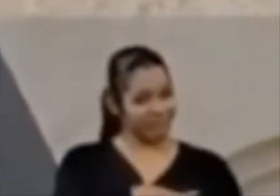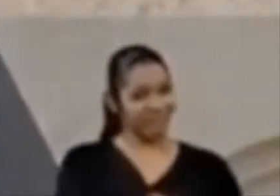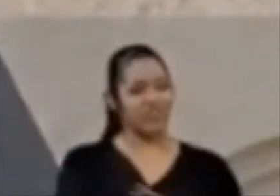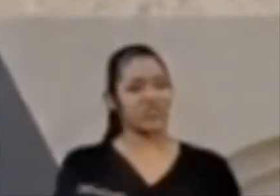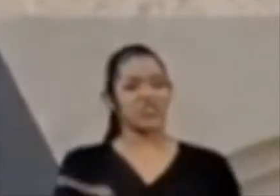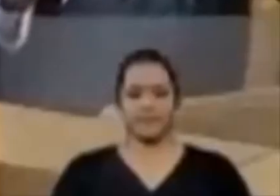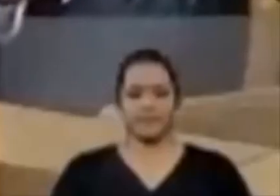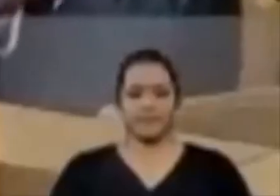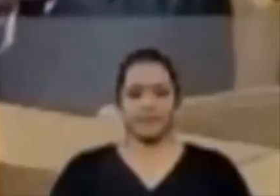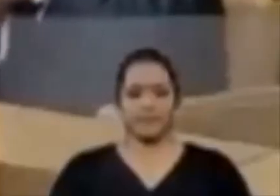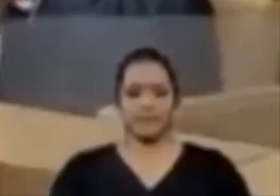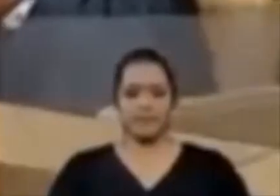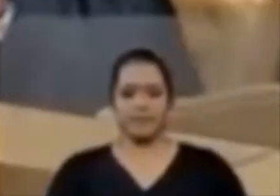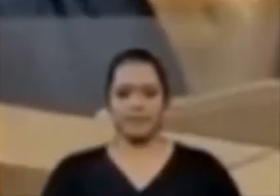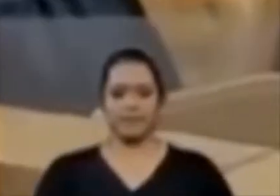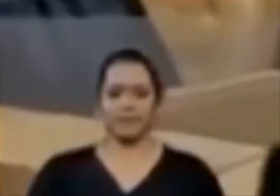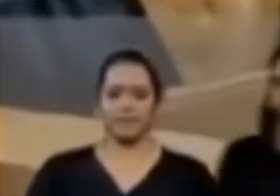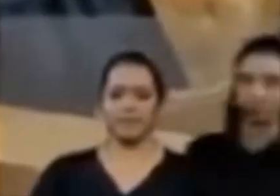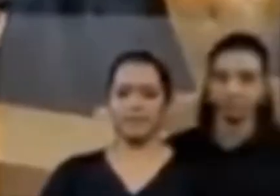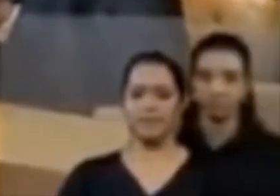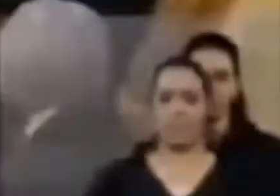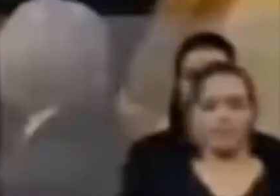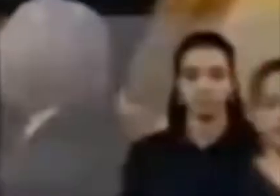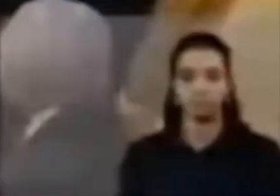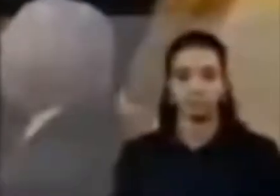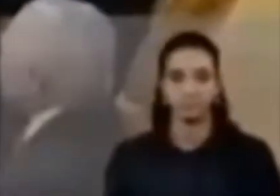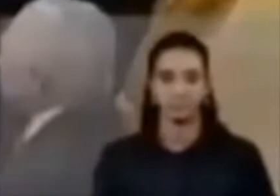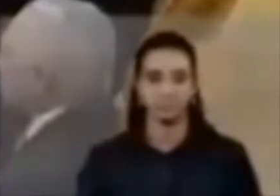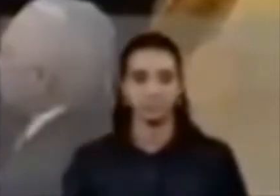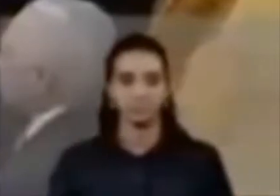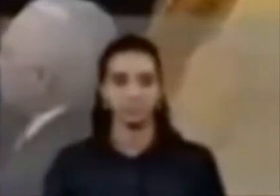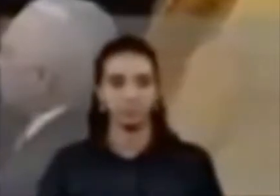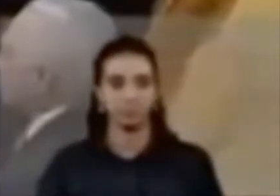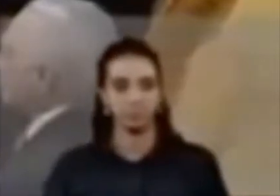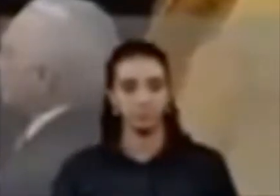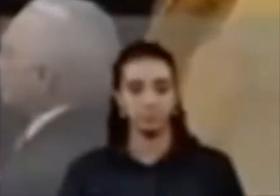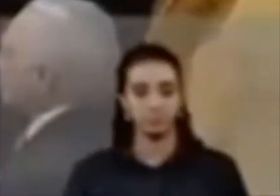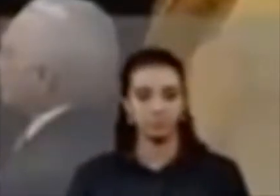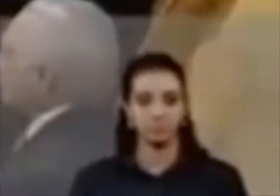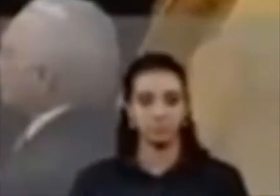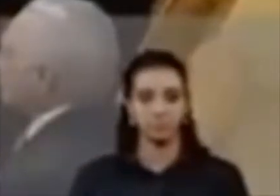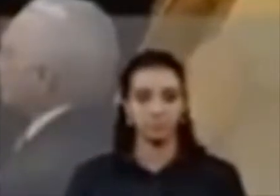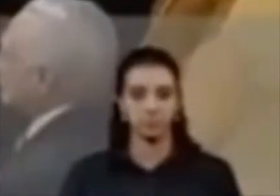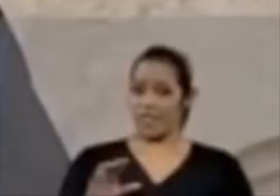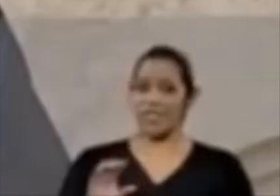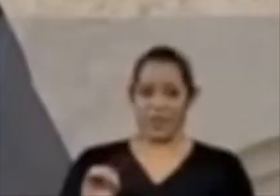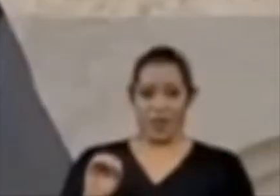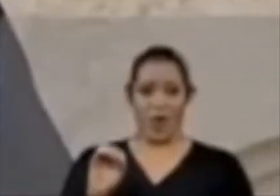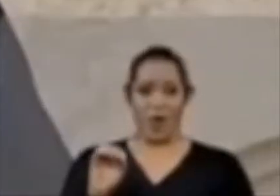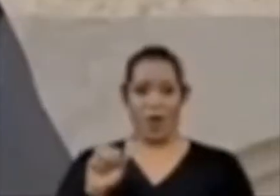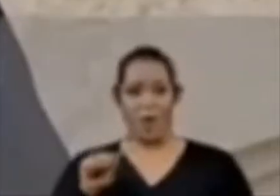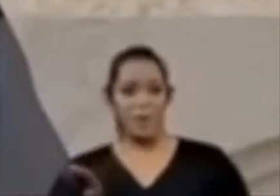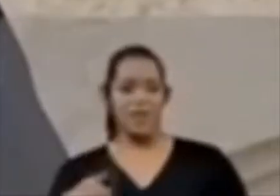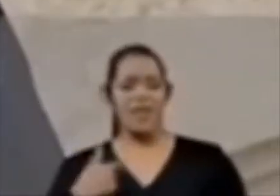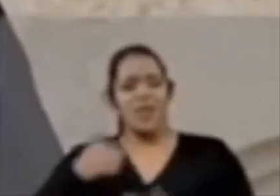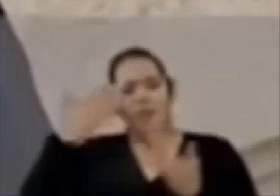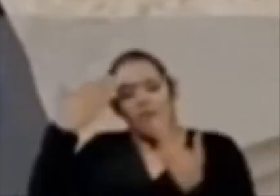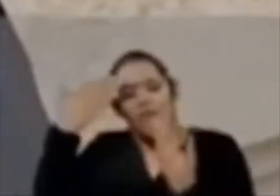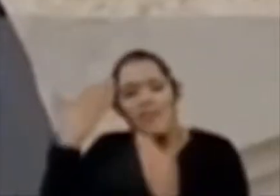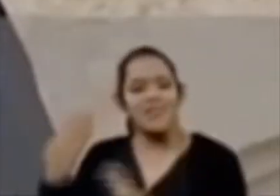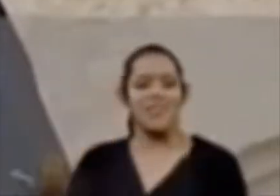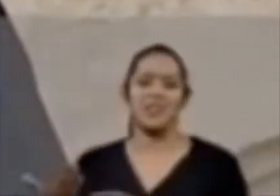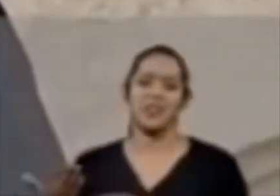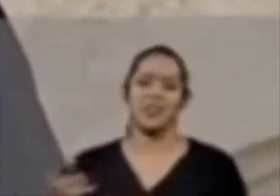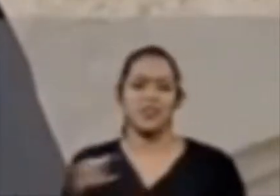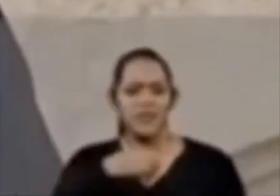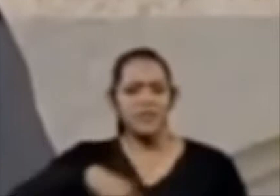onde chegar. Agradeço o apreço de todos os advogados. E os advogados são os